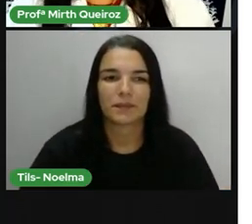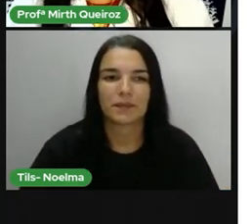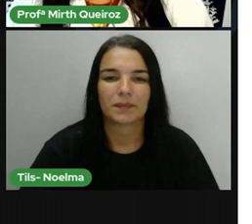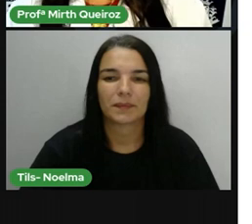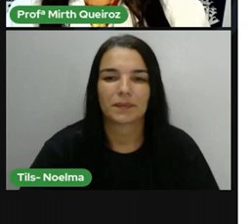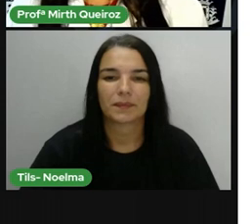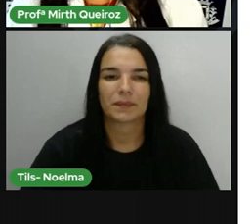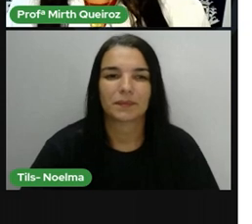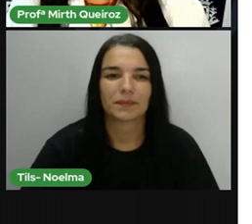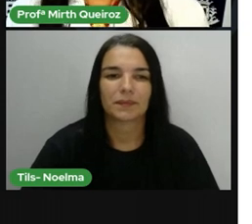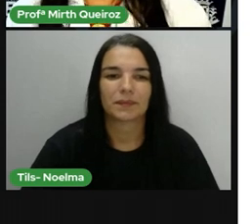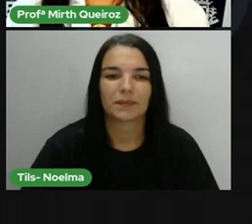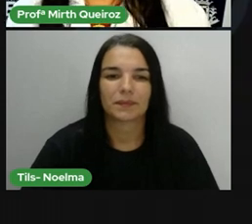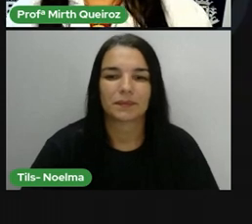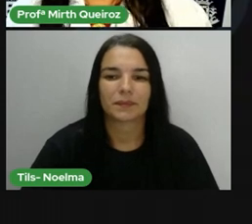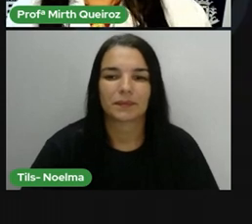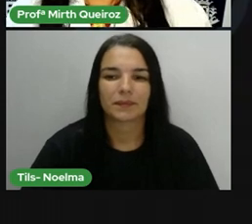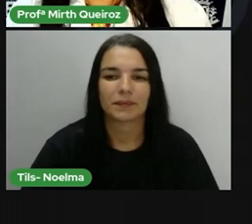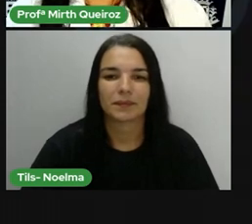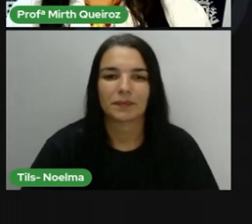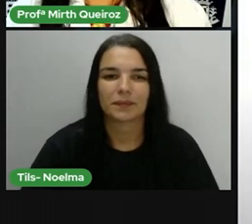Uma das maiores. Vamos lá?